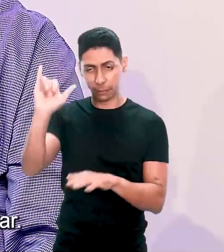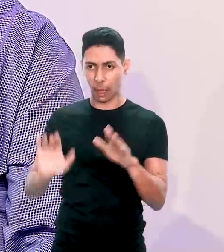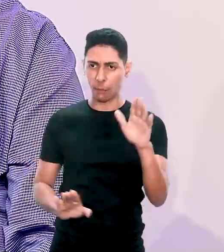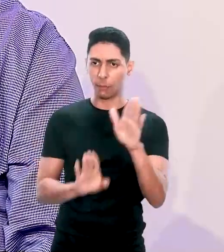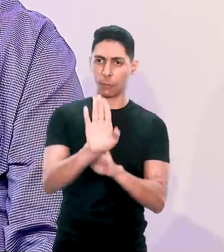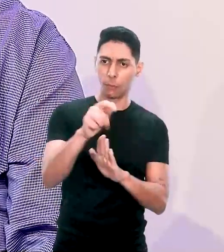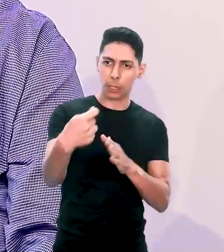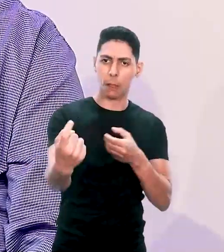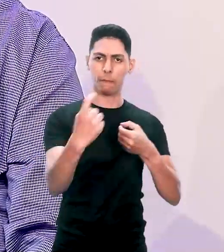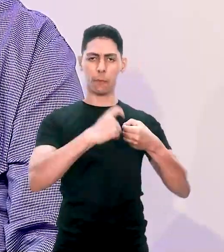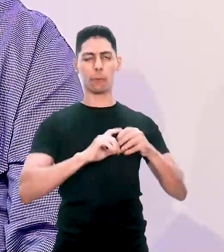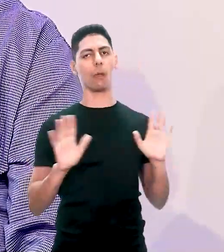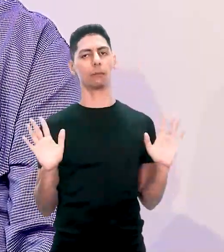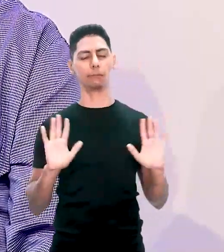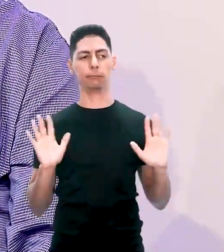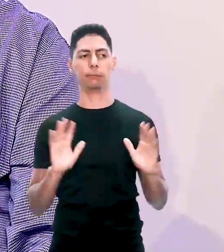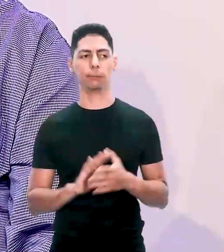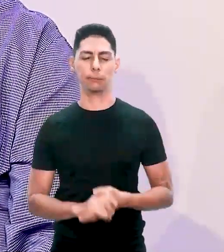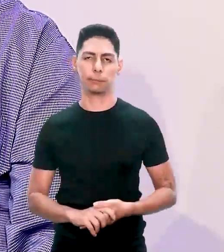que voltar.